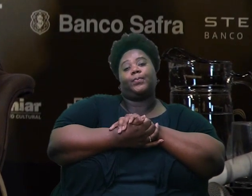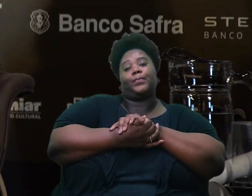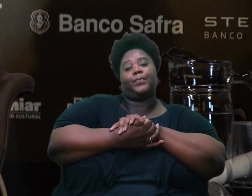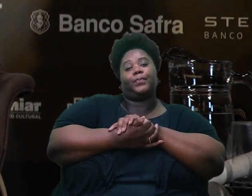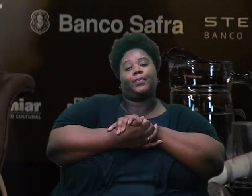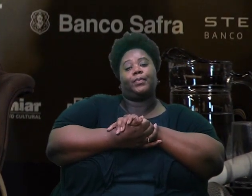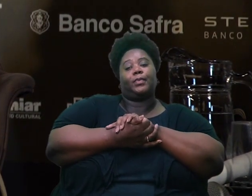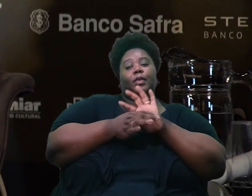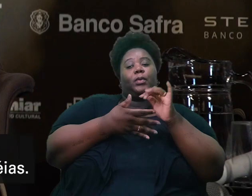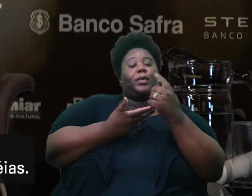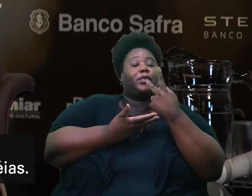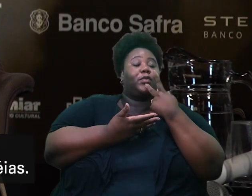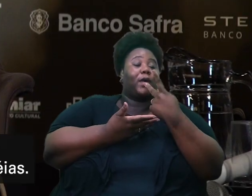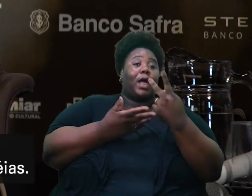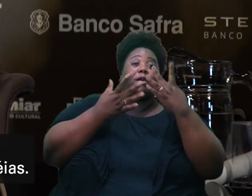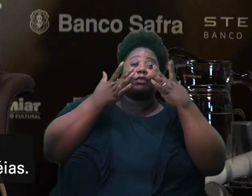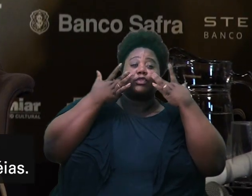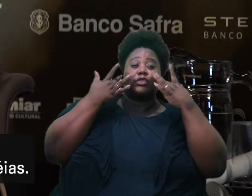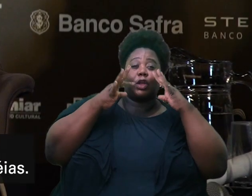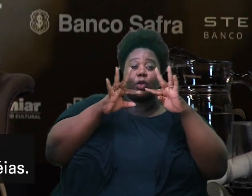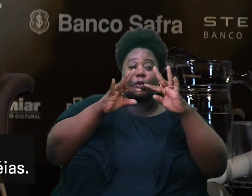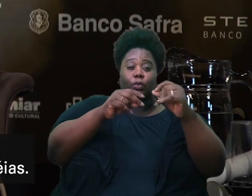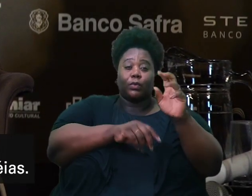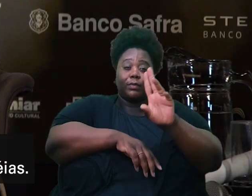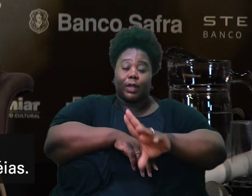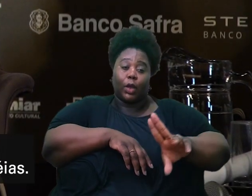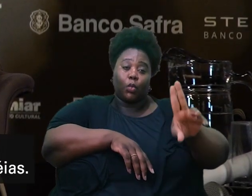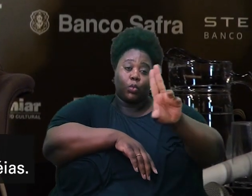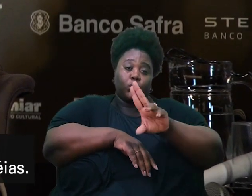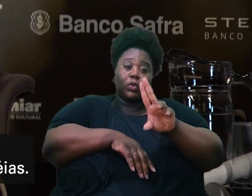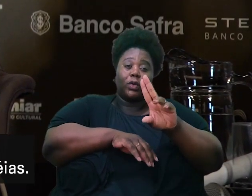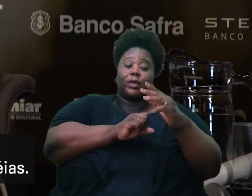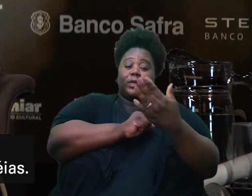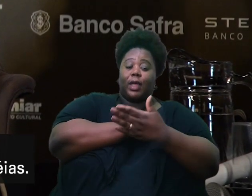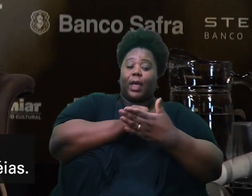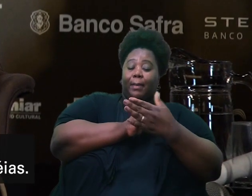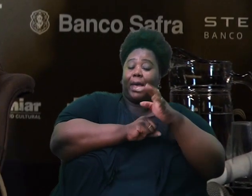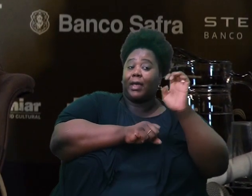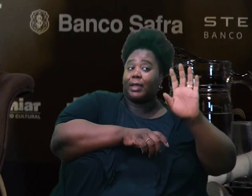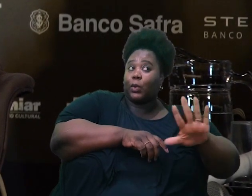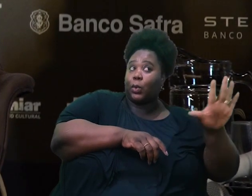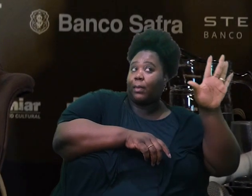Né? Quando se falava de teatro, todo mundo estava utilizando as matrizes europeias.